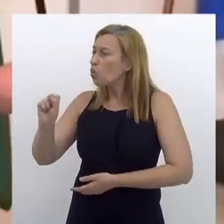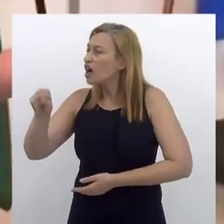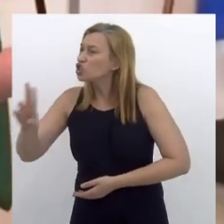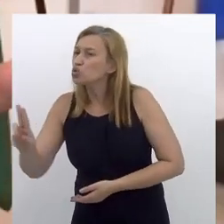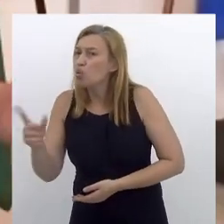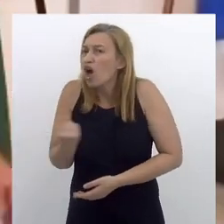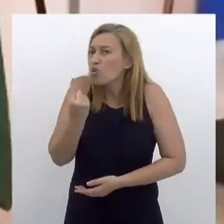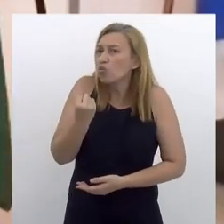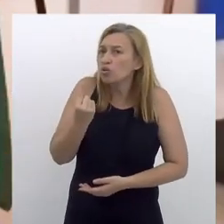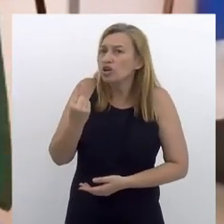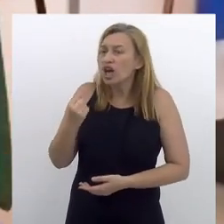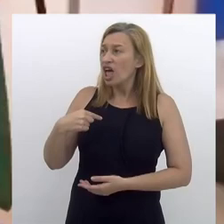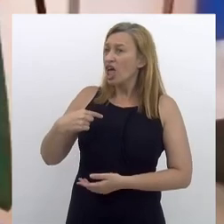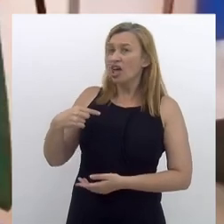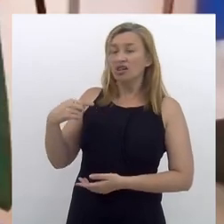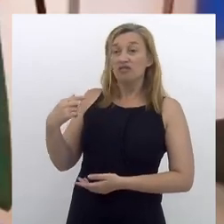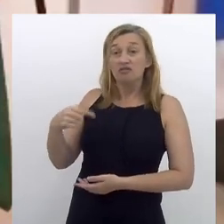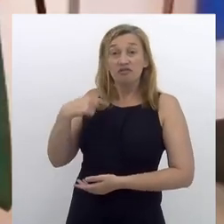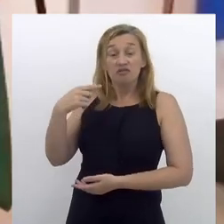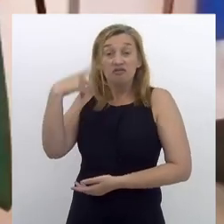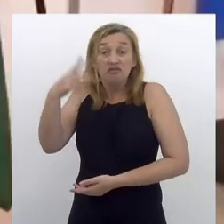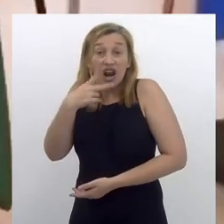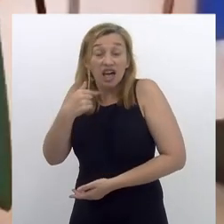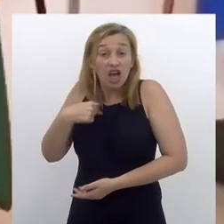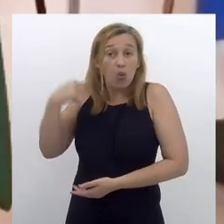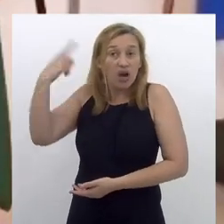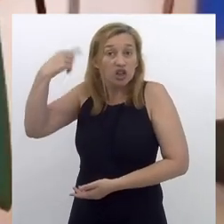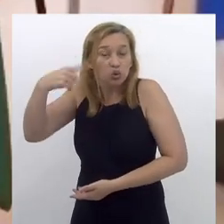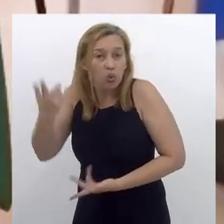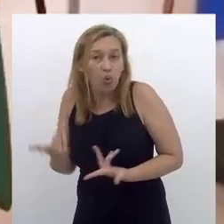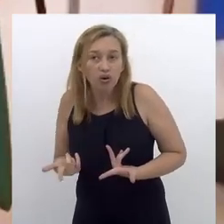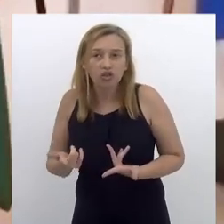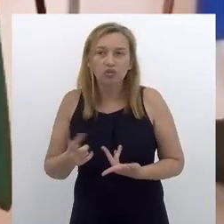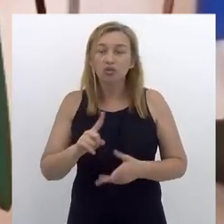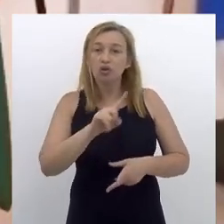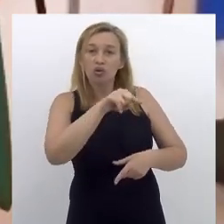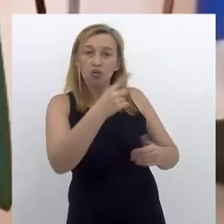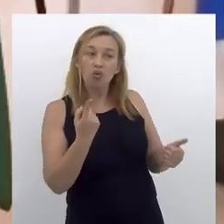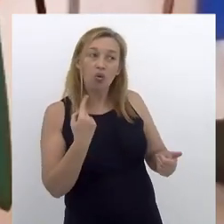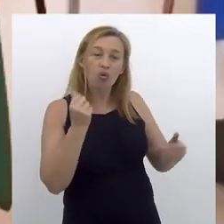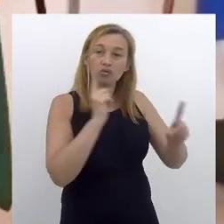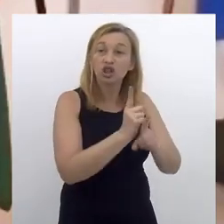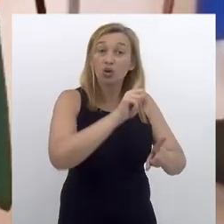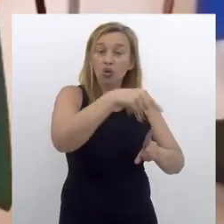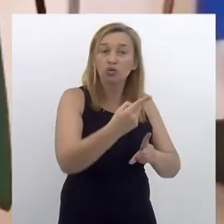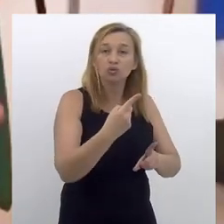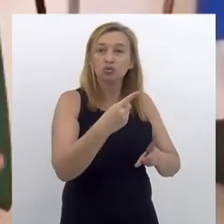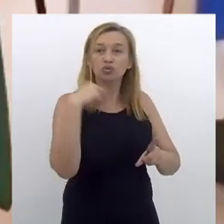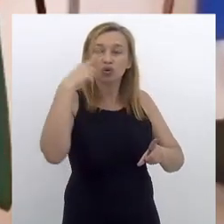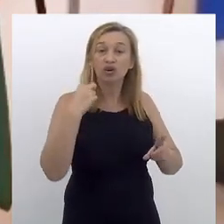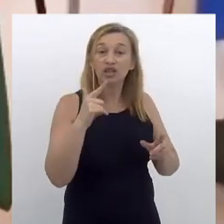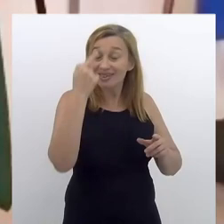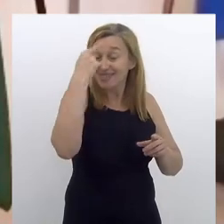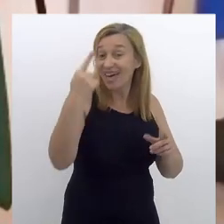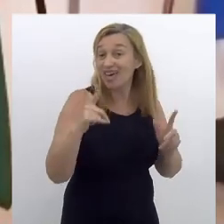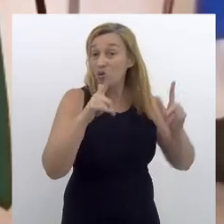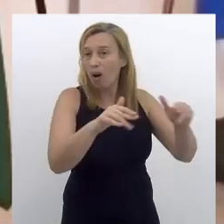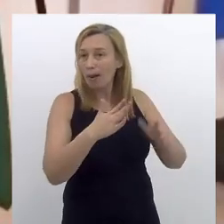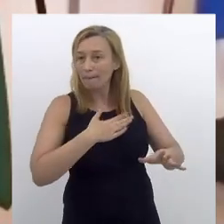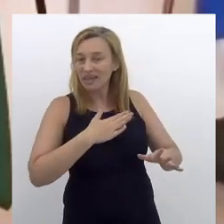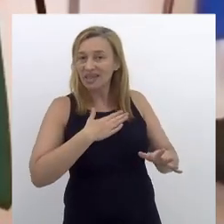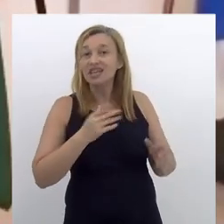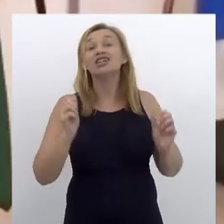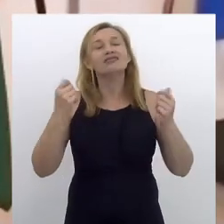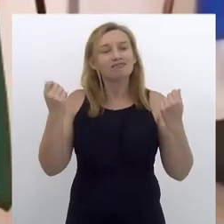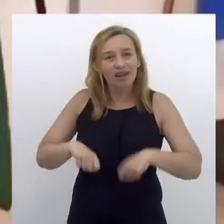do Açu é um. Eu fui chamado de doido. Para cima e para baixo, acho que até quando eu encontrei um outro doido que nem o Ike, que acreditou, a gente implementou.